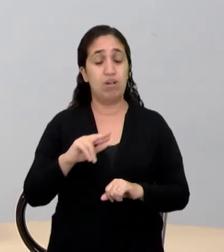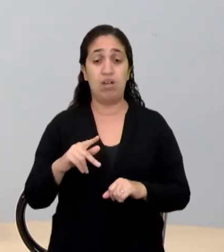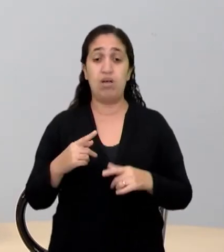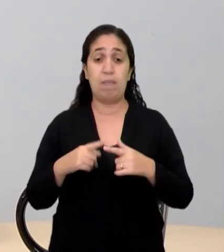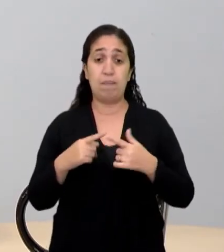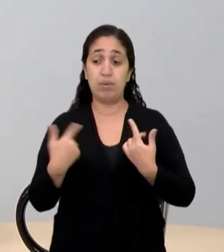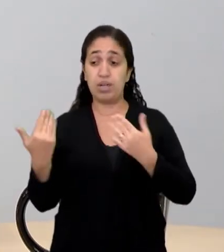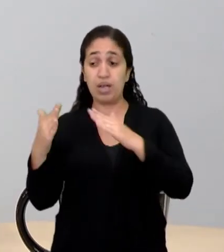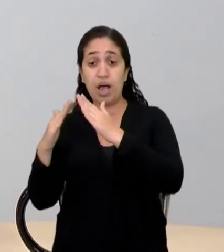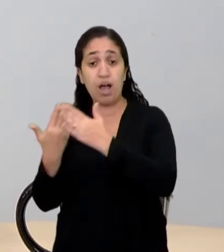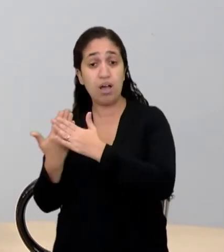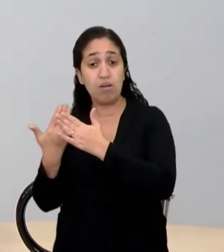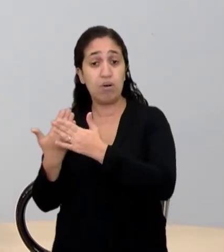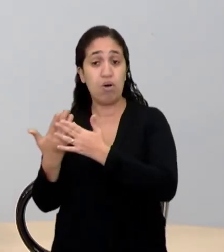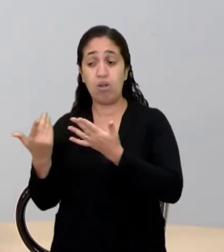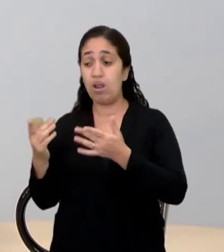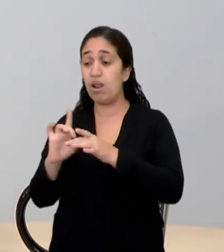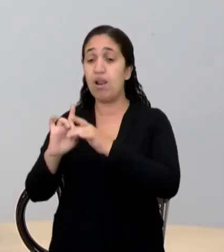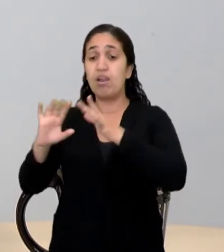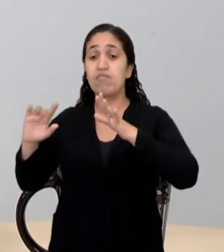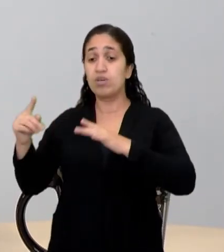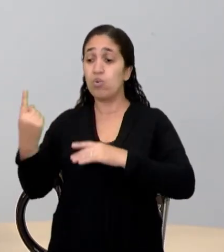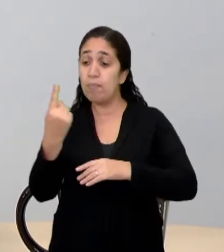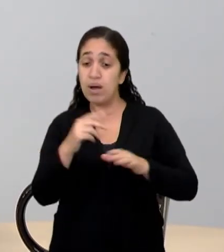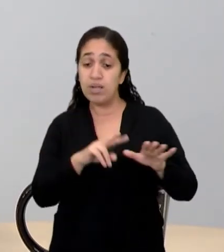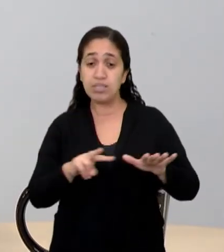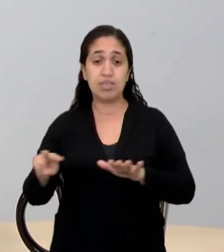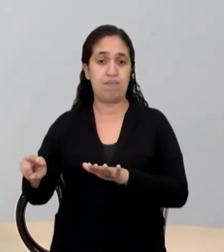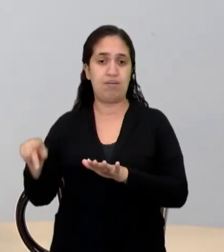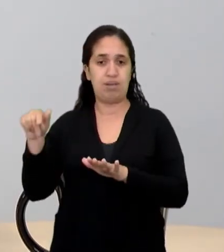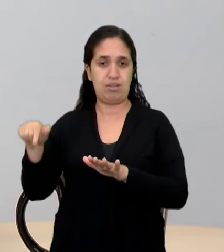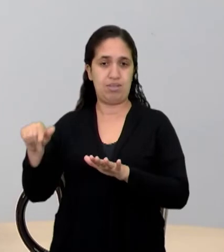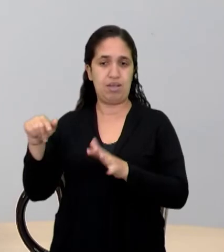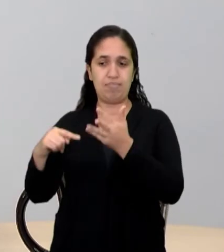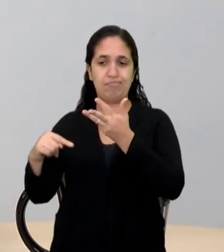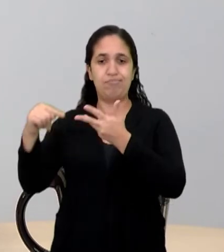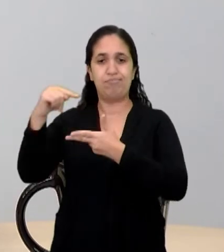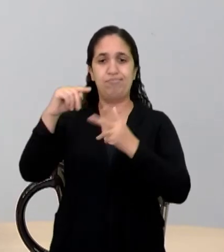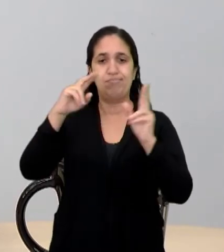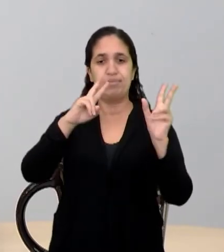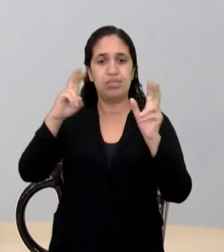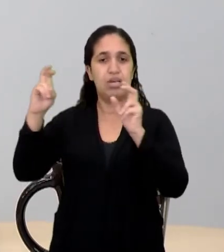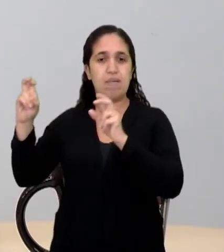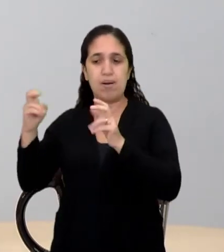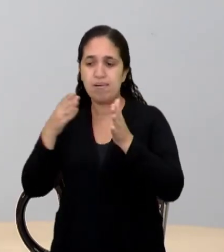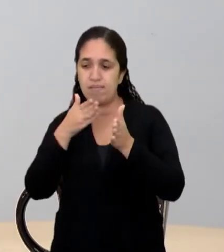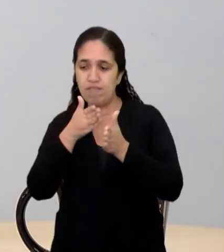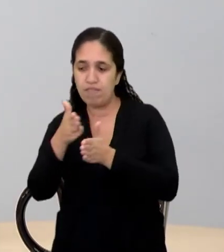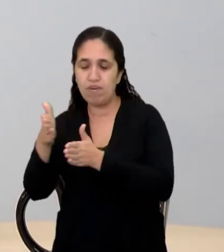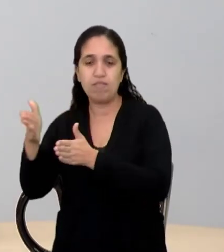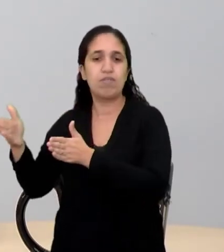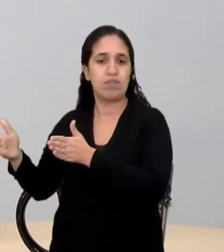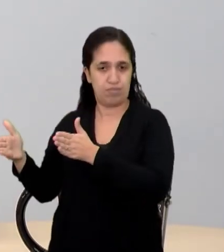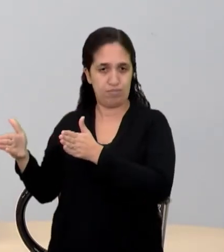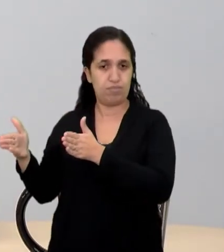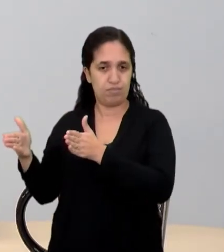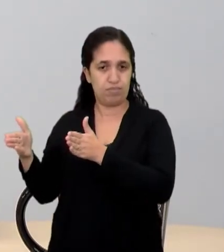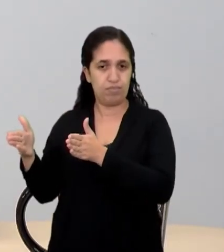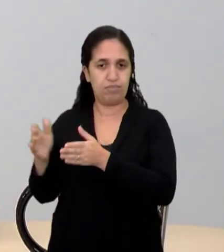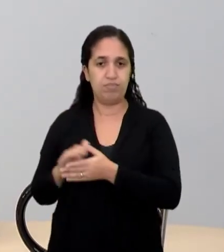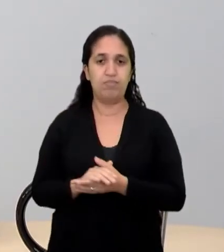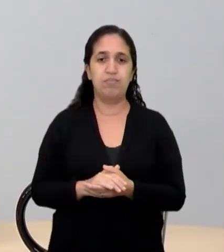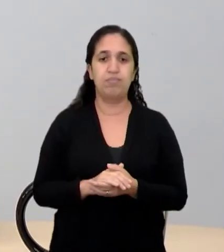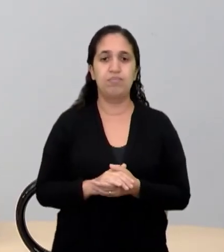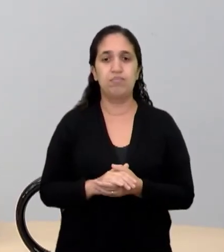nas escolas só deixam normalmente uma semana específica para falar sobre esses temas, né? Temas específicos para semanas específicas. E